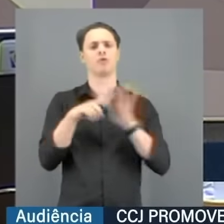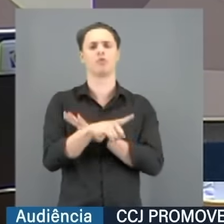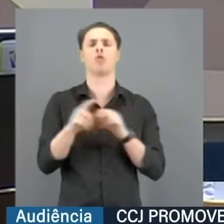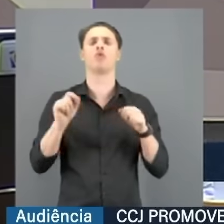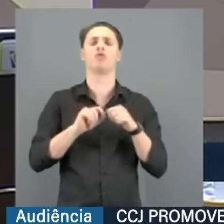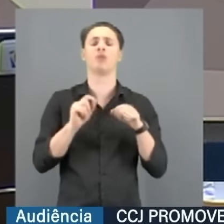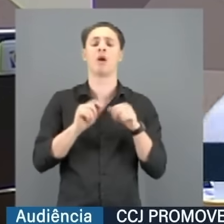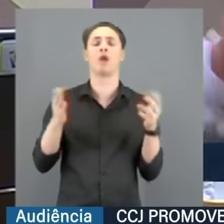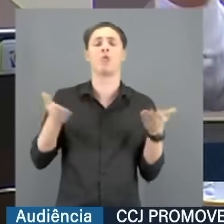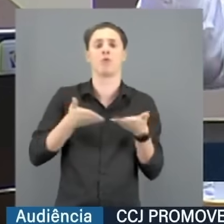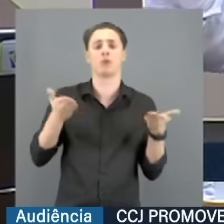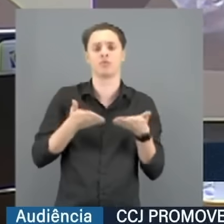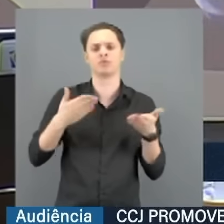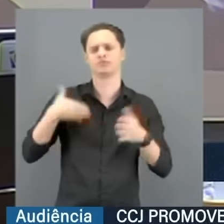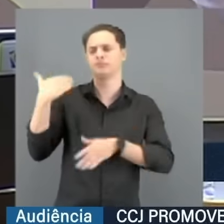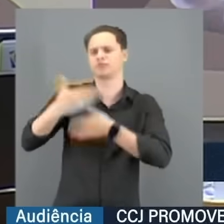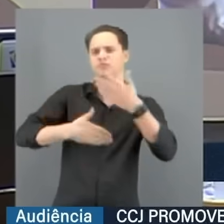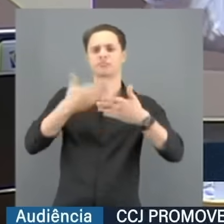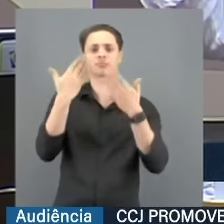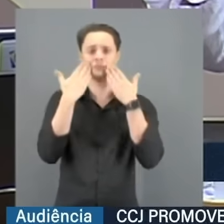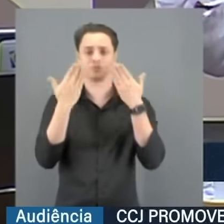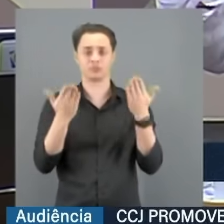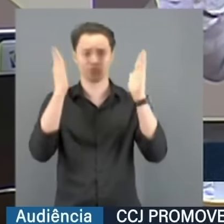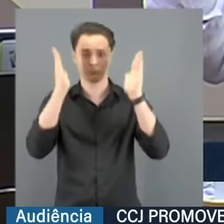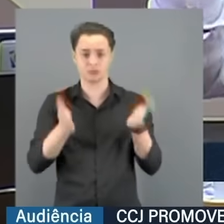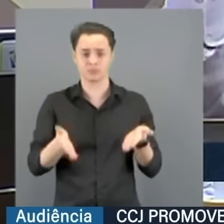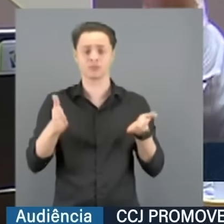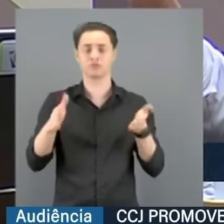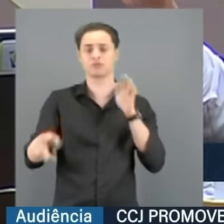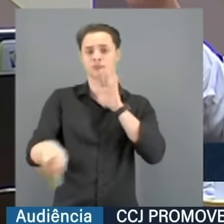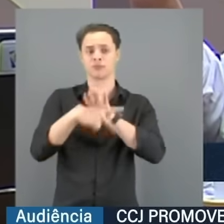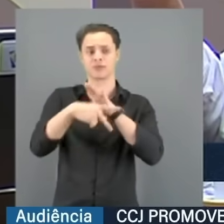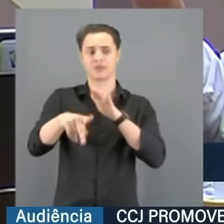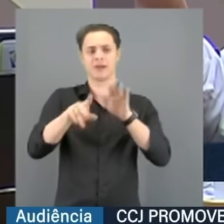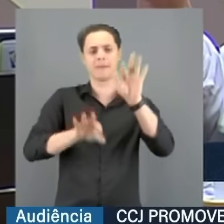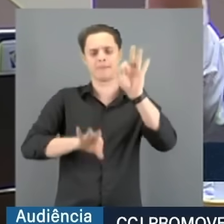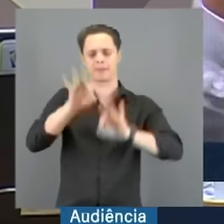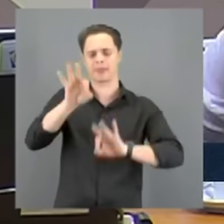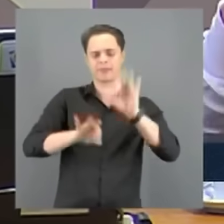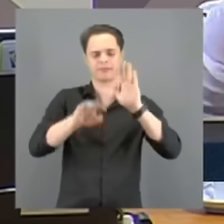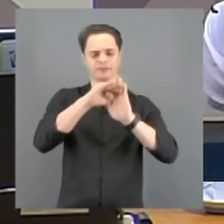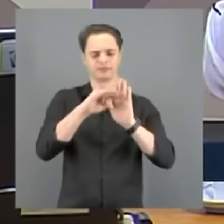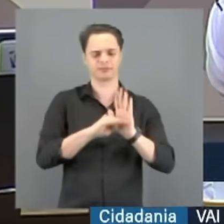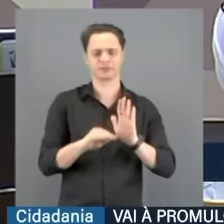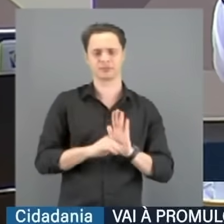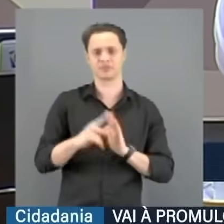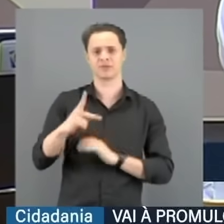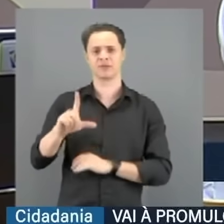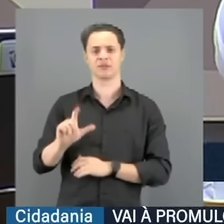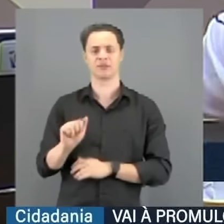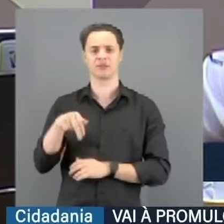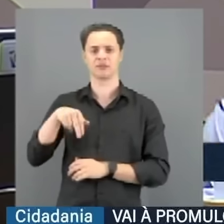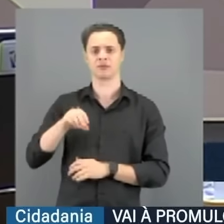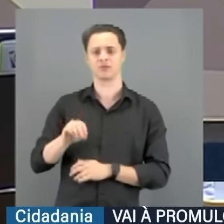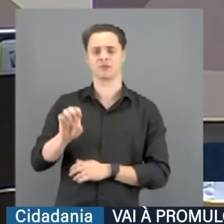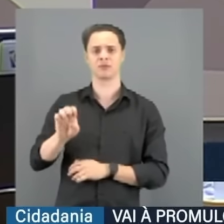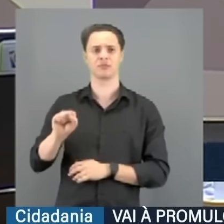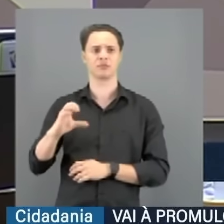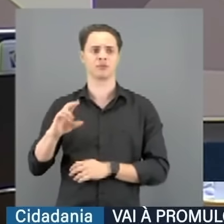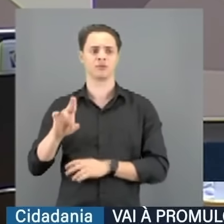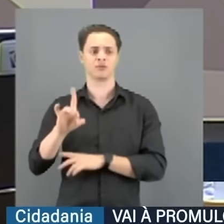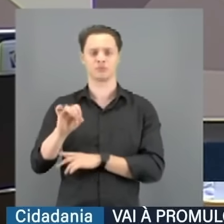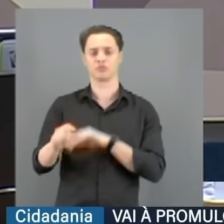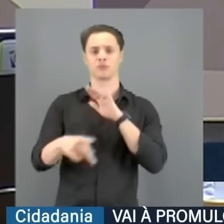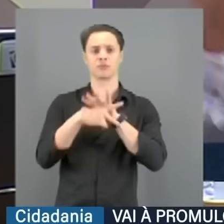aqui, depois de apresentar o plano escudo, que está num documento sigiloso do Senado